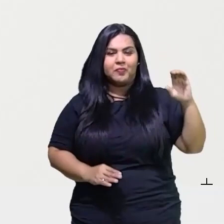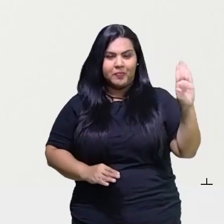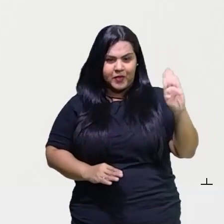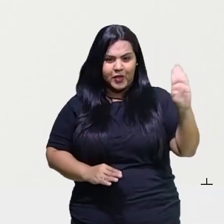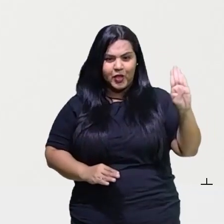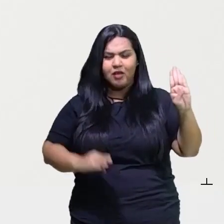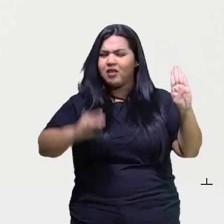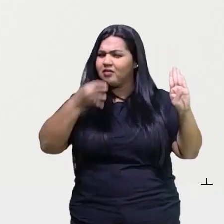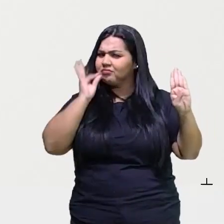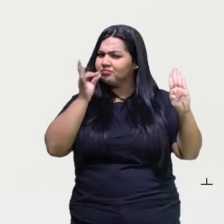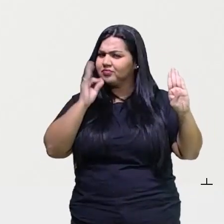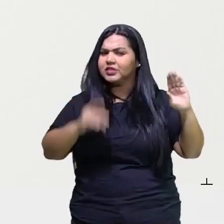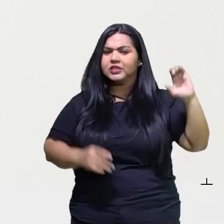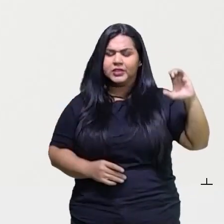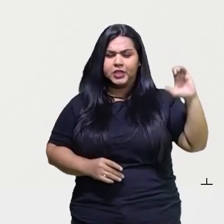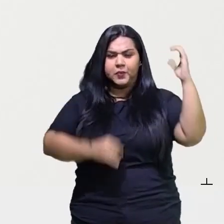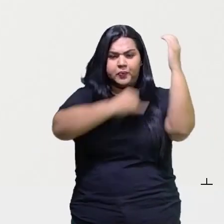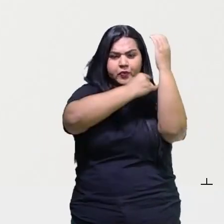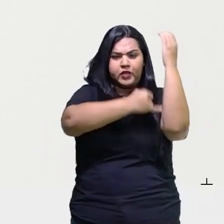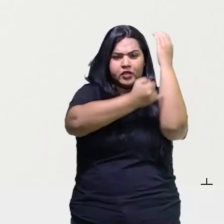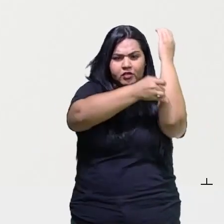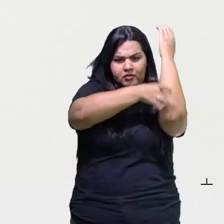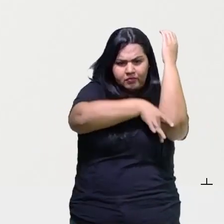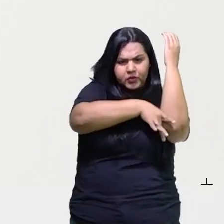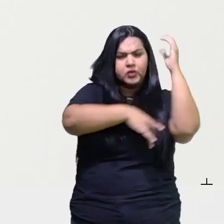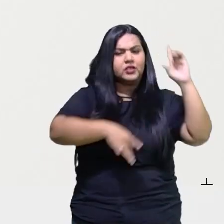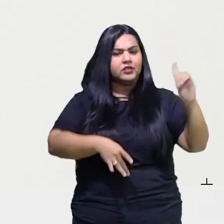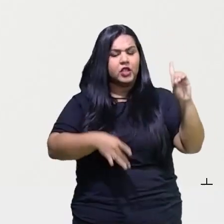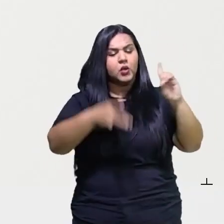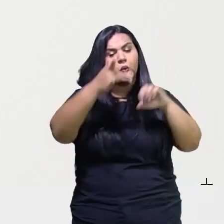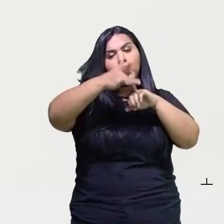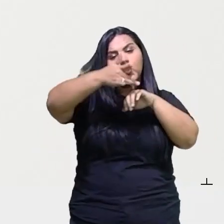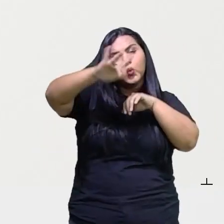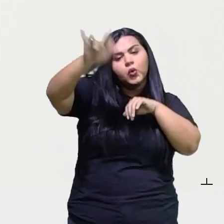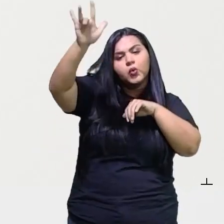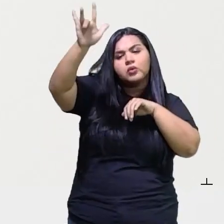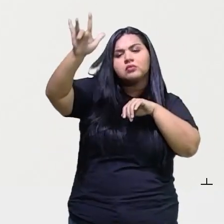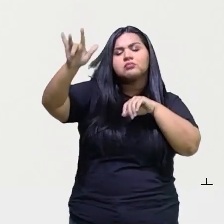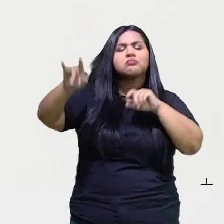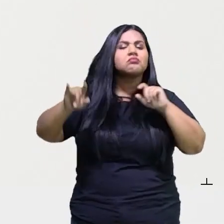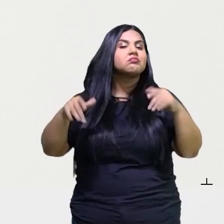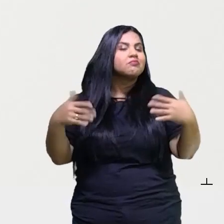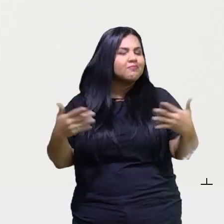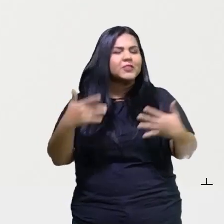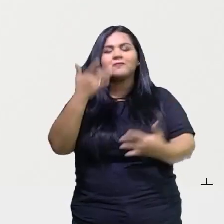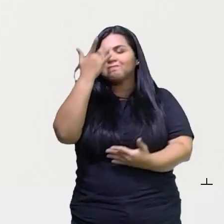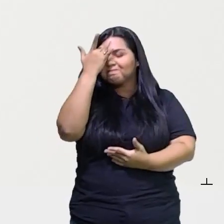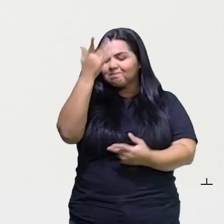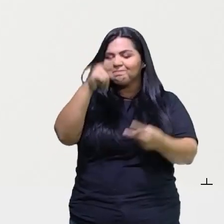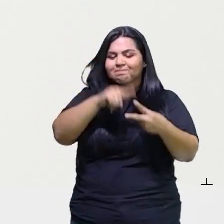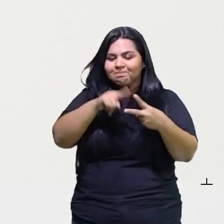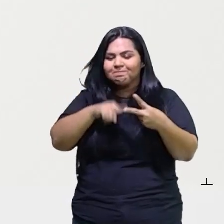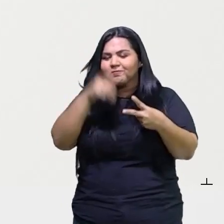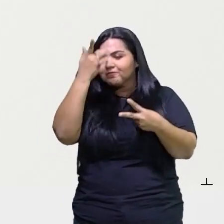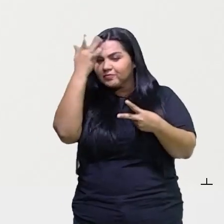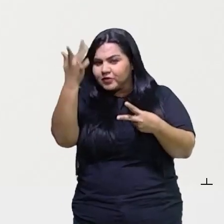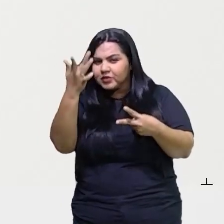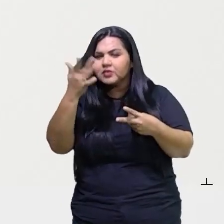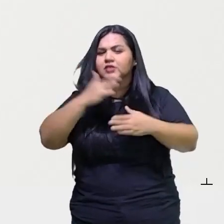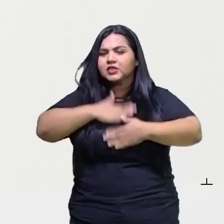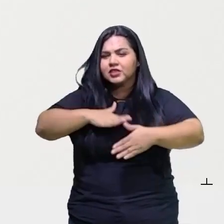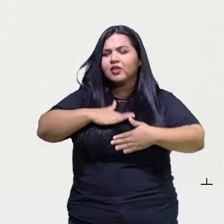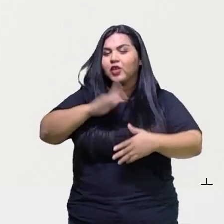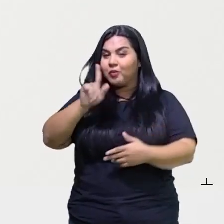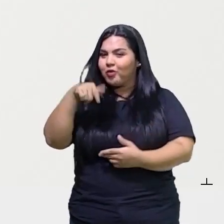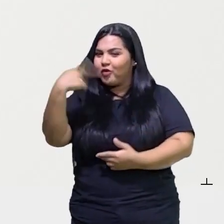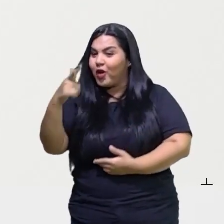Letra B, café. Letra C, látex. E letra D, ouro. Questões fáceis, tranquilas. Eu vou ali tomar uma